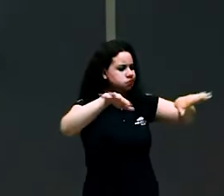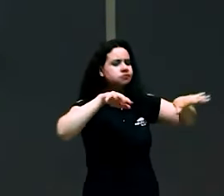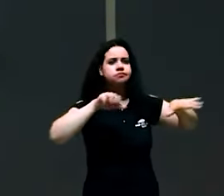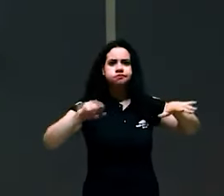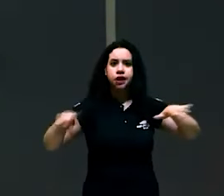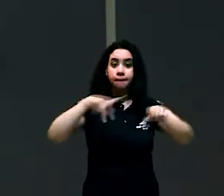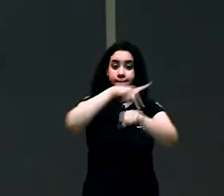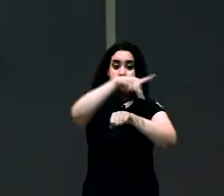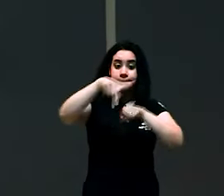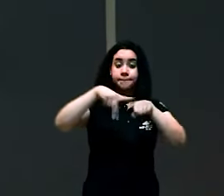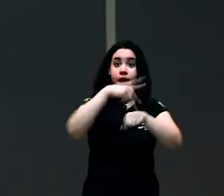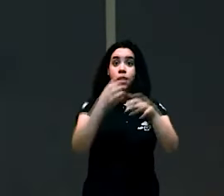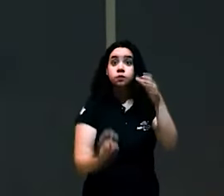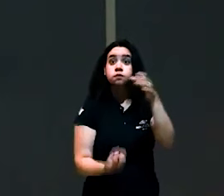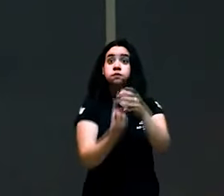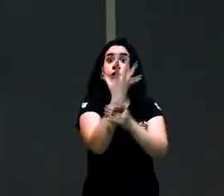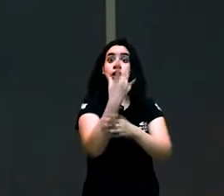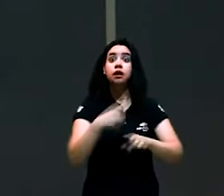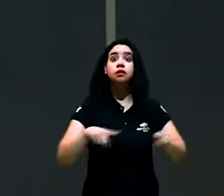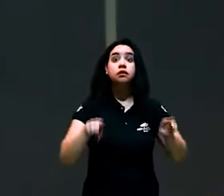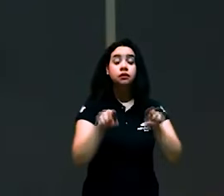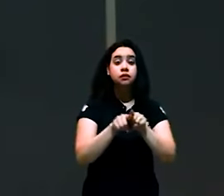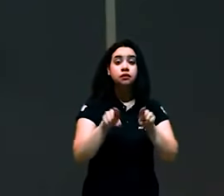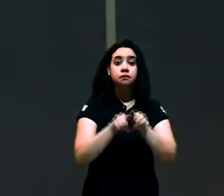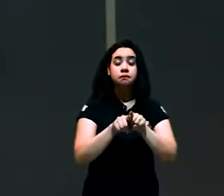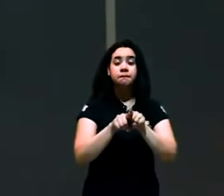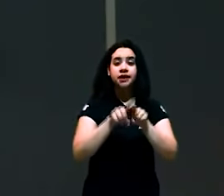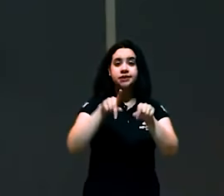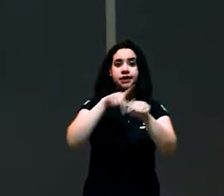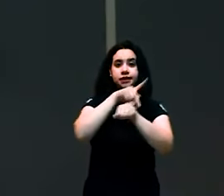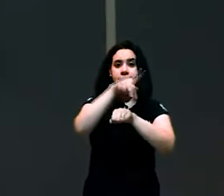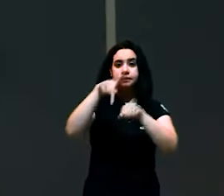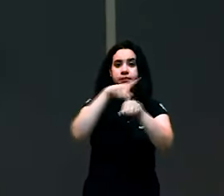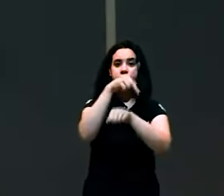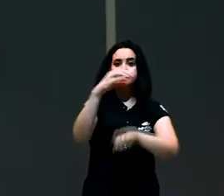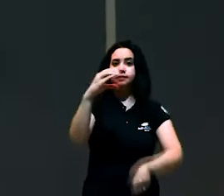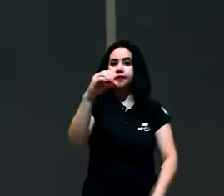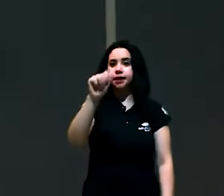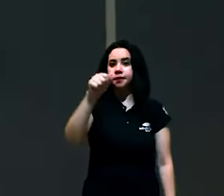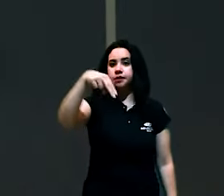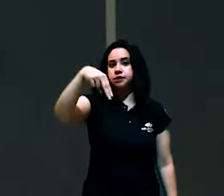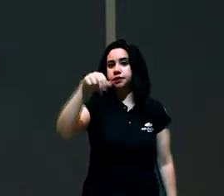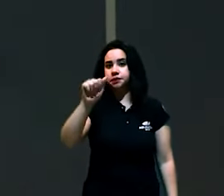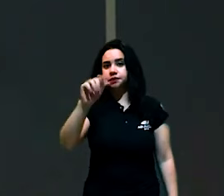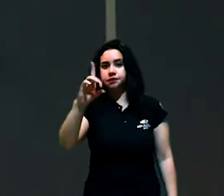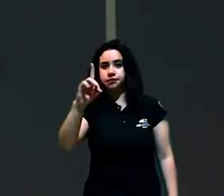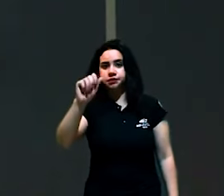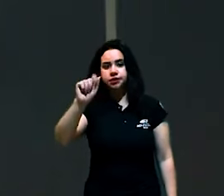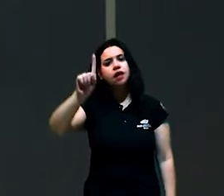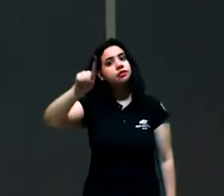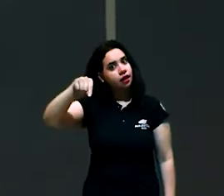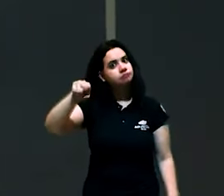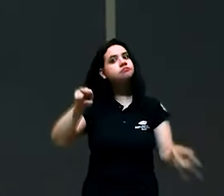1913, na grande conferência das igrejas evangélicas em Canadá, igreja que não creiam